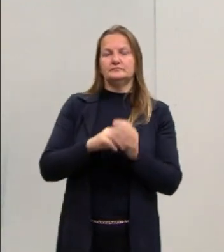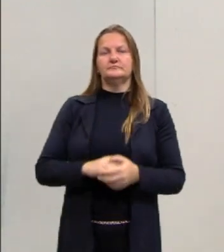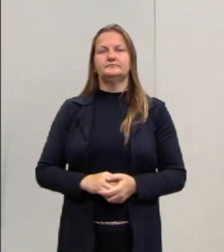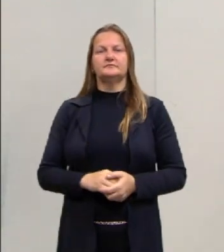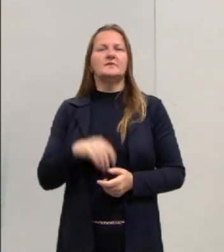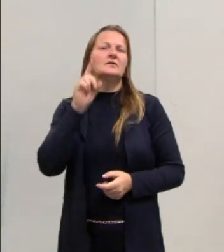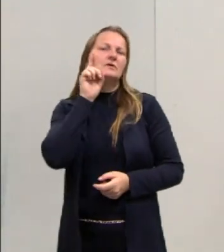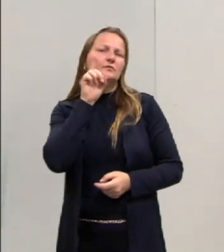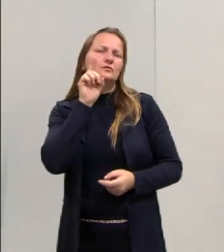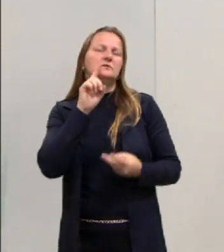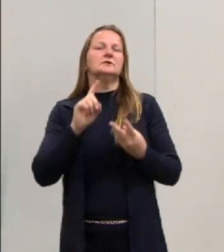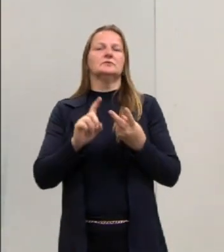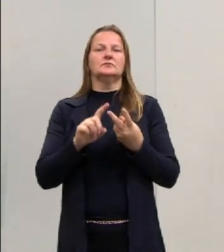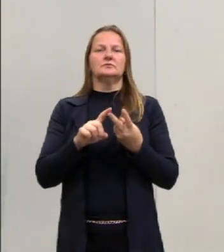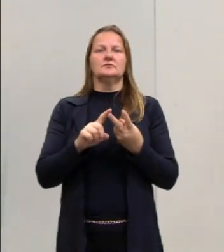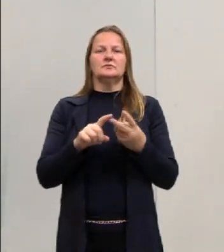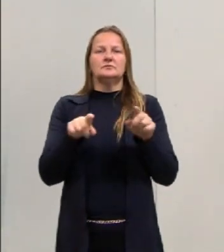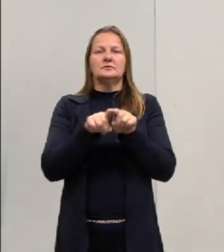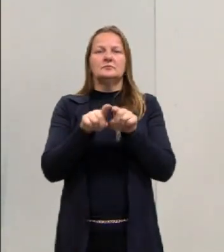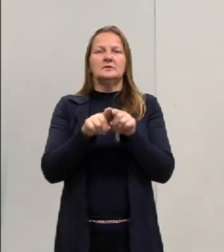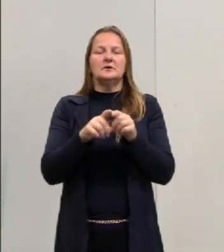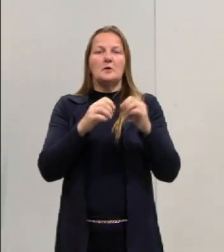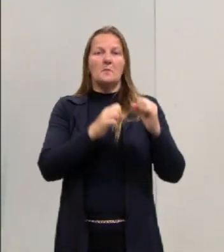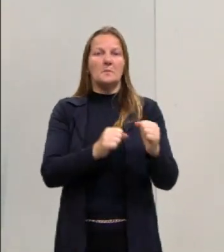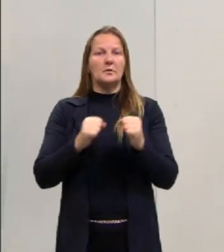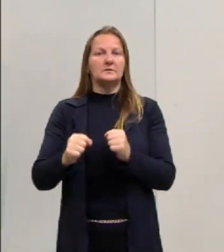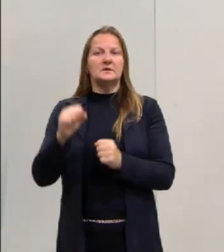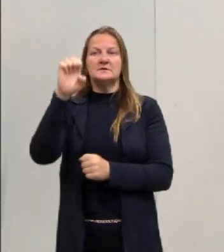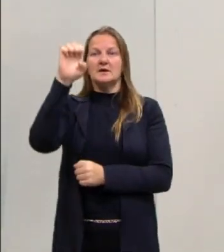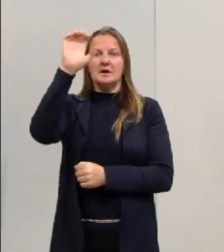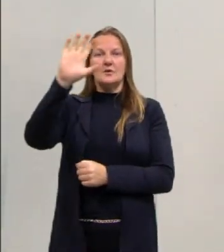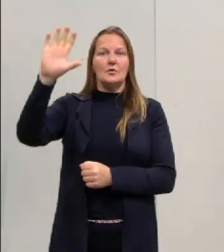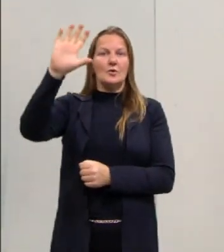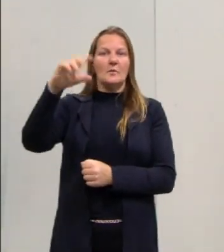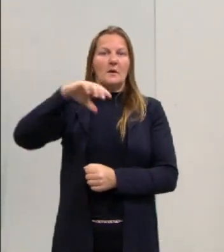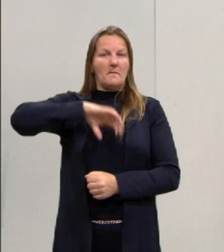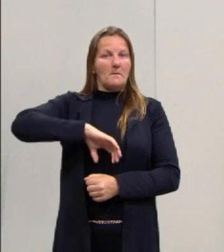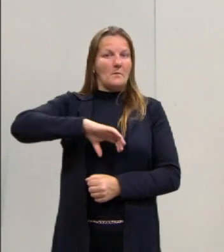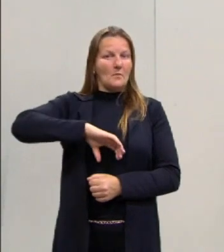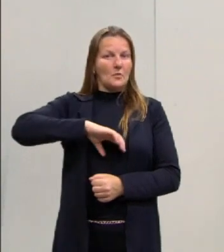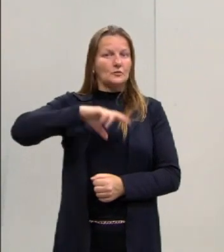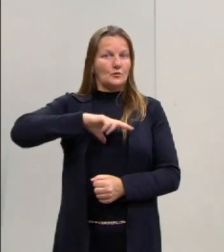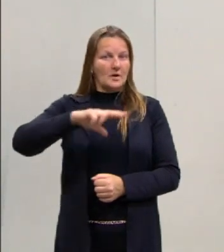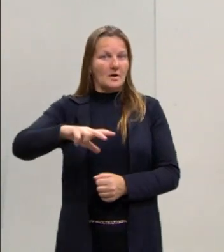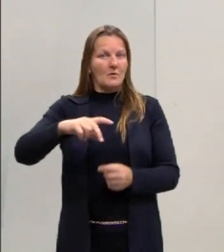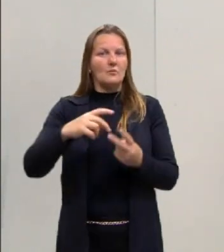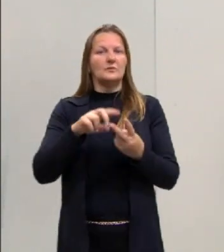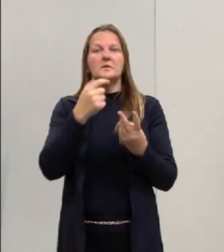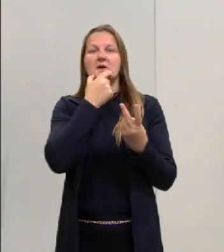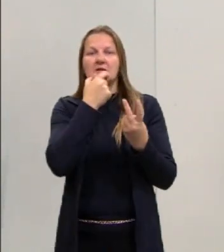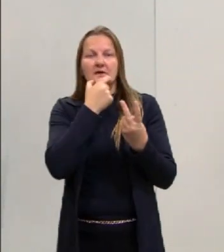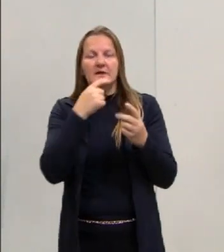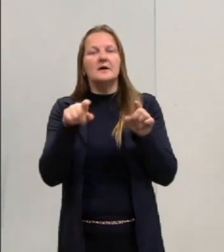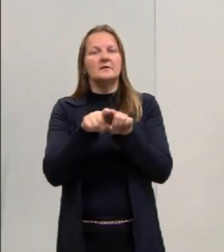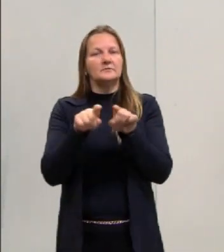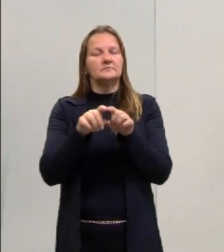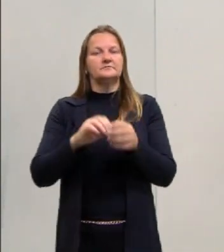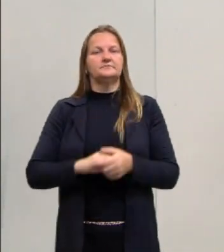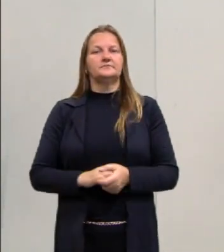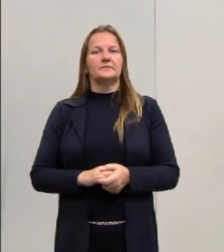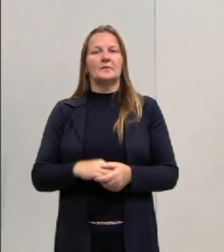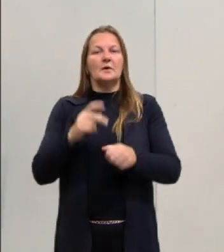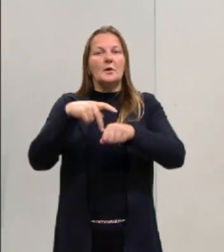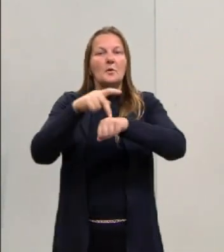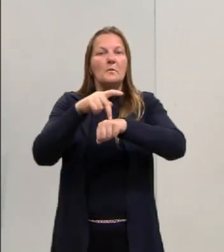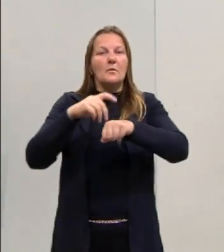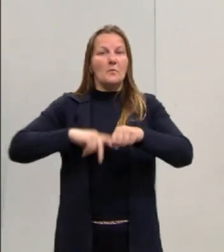dos Estados Unidos ou de uma potência europeia né com Portugal como Inglaterra e o que que a população desses países queria